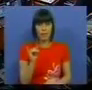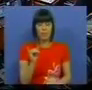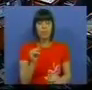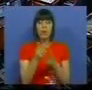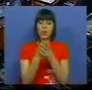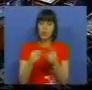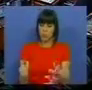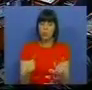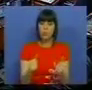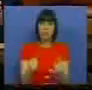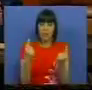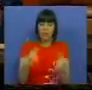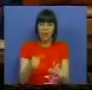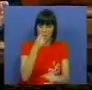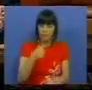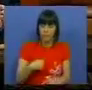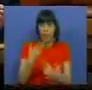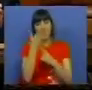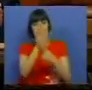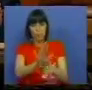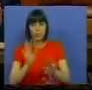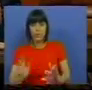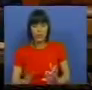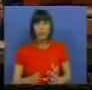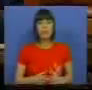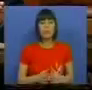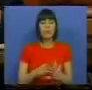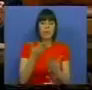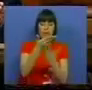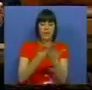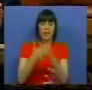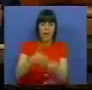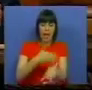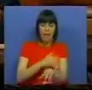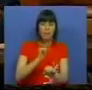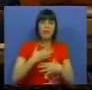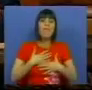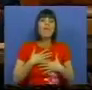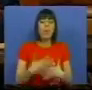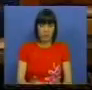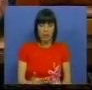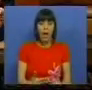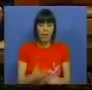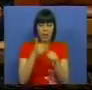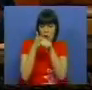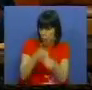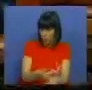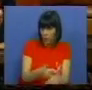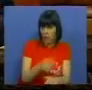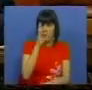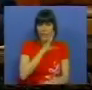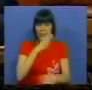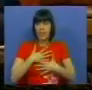tem soluções equívocas. Por exemplo, a declaração antecipada de vontade será cumprida